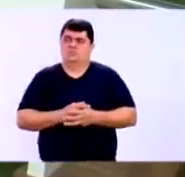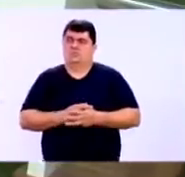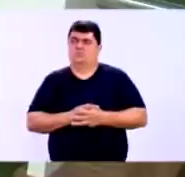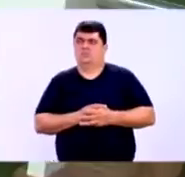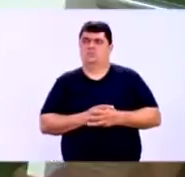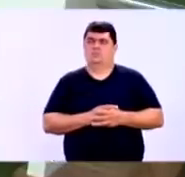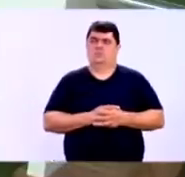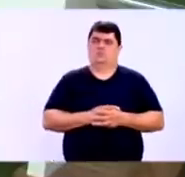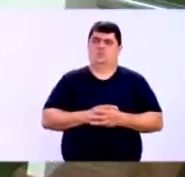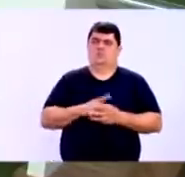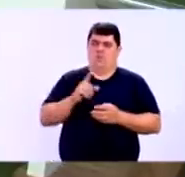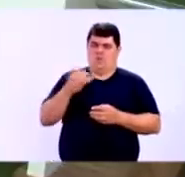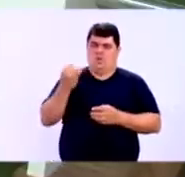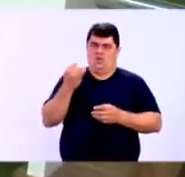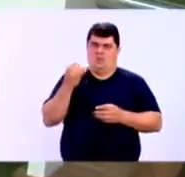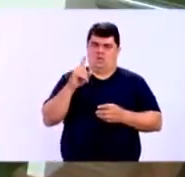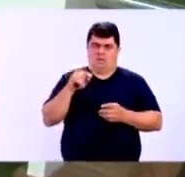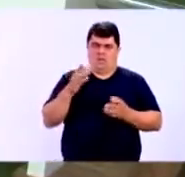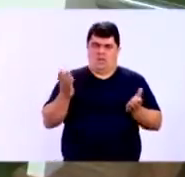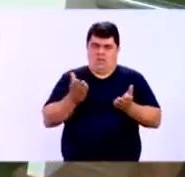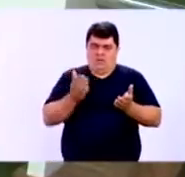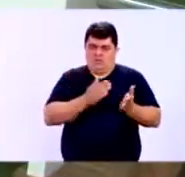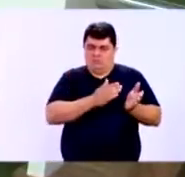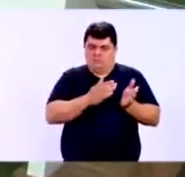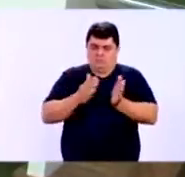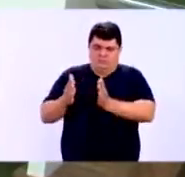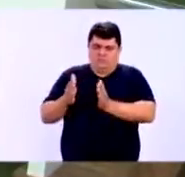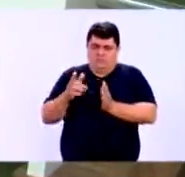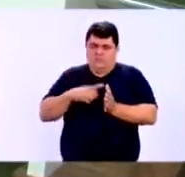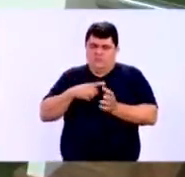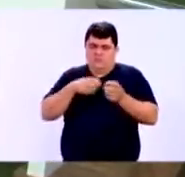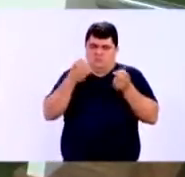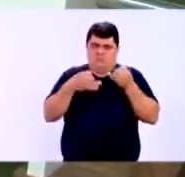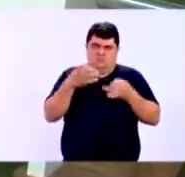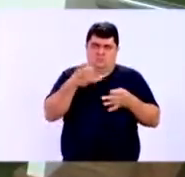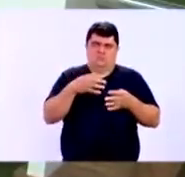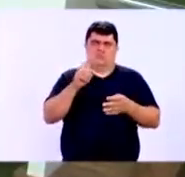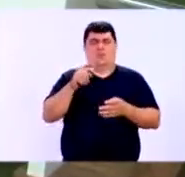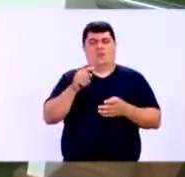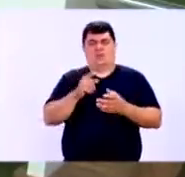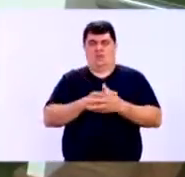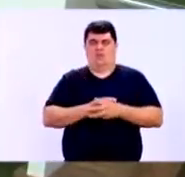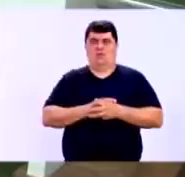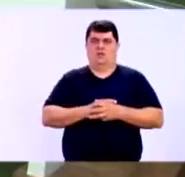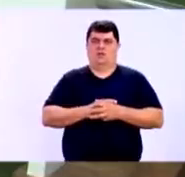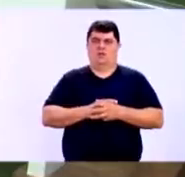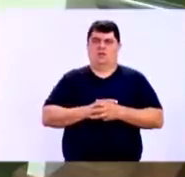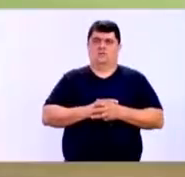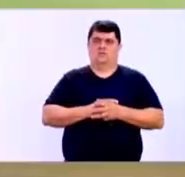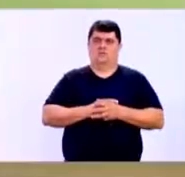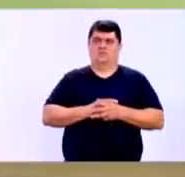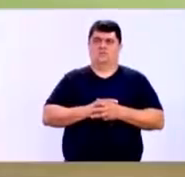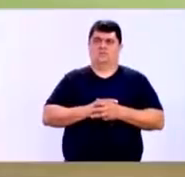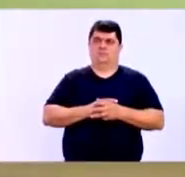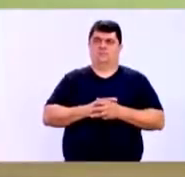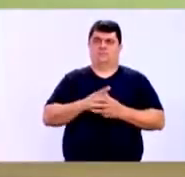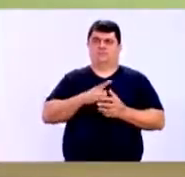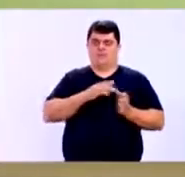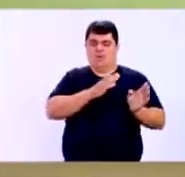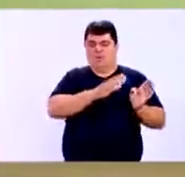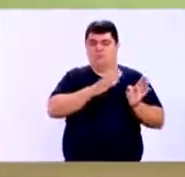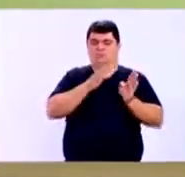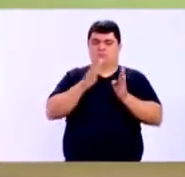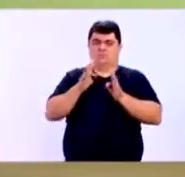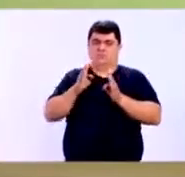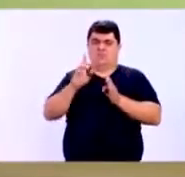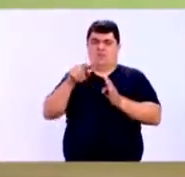É essa a importância? É agora que a gente está entrando exatamente nesse assunto, professor? Sim, professor. Essa continuidade é